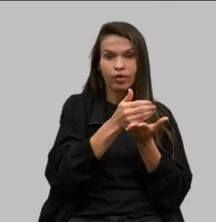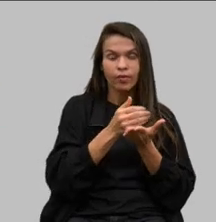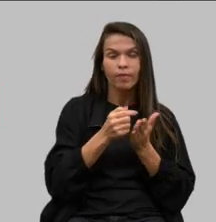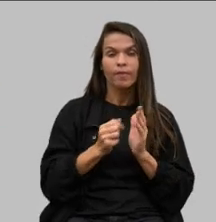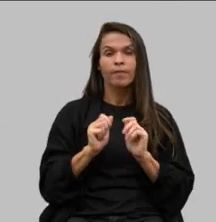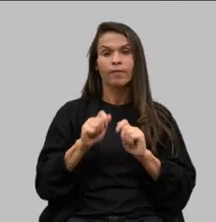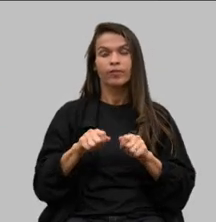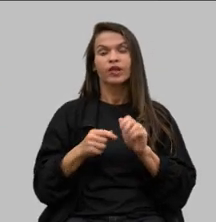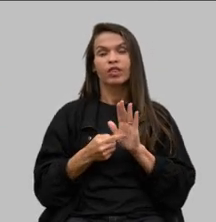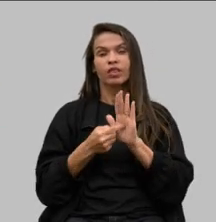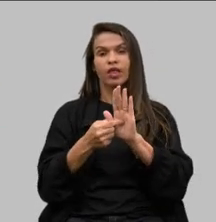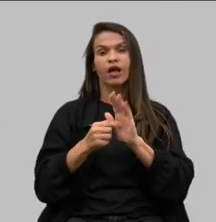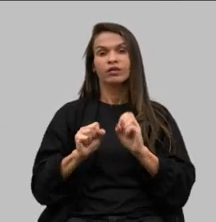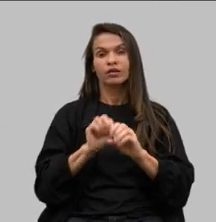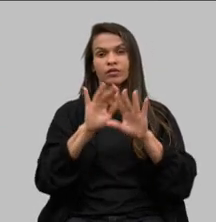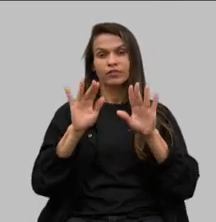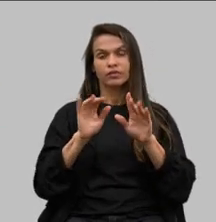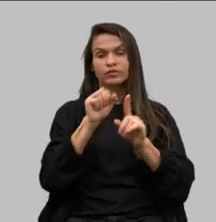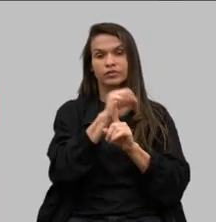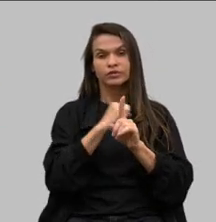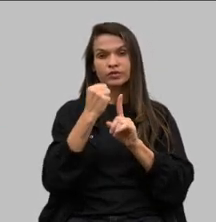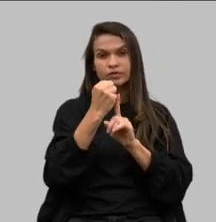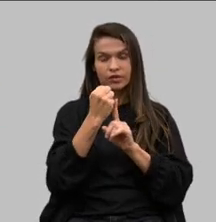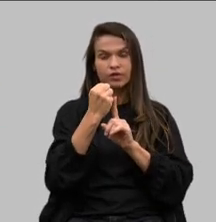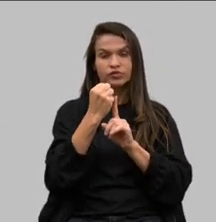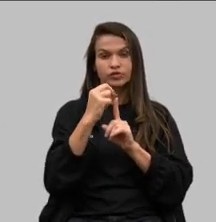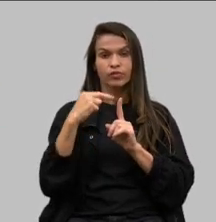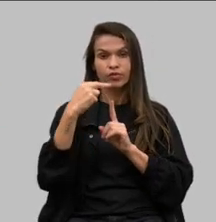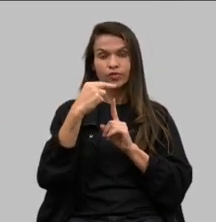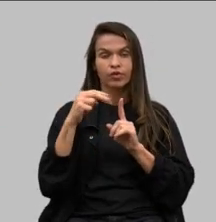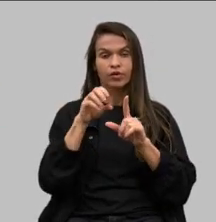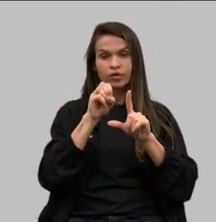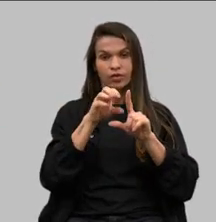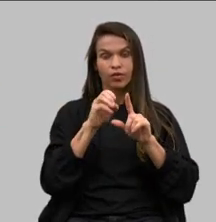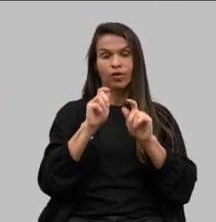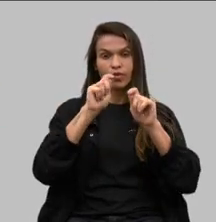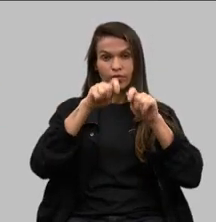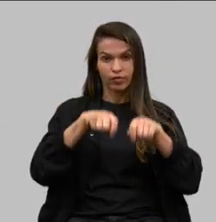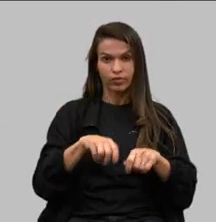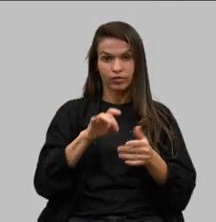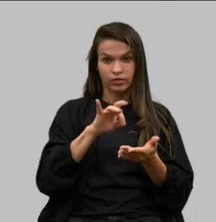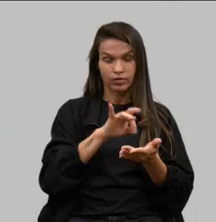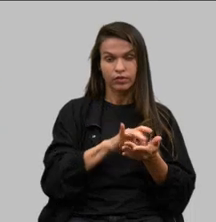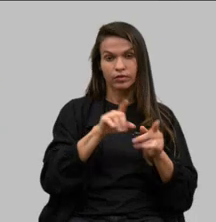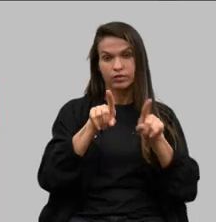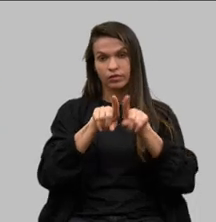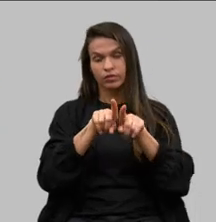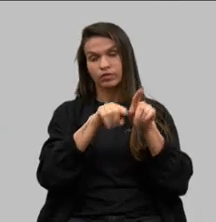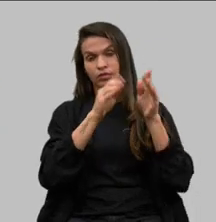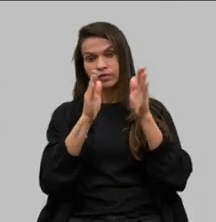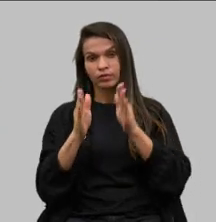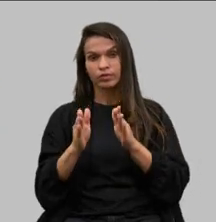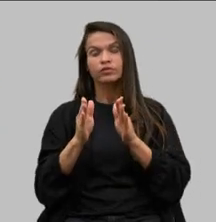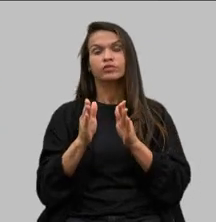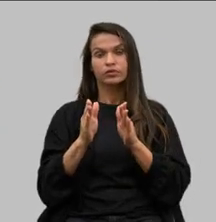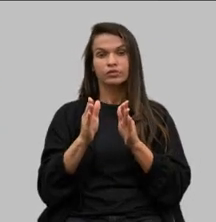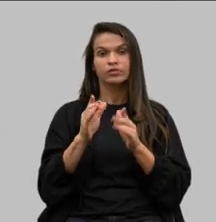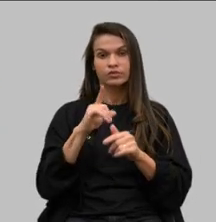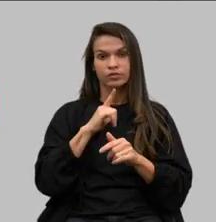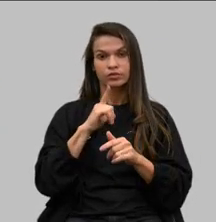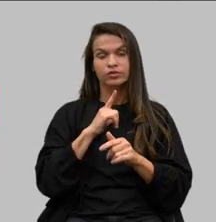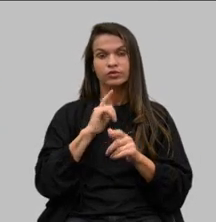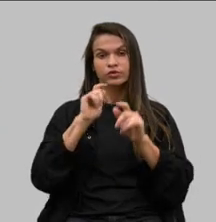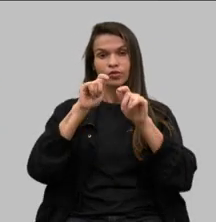sociedade tanto do ponto de vista do licenciamento de competência originária quanto daqueles de delegação de